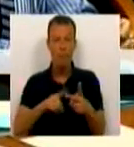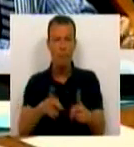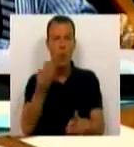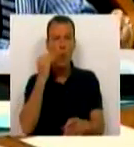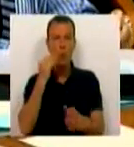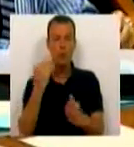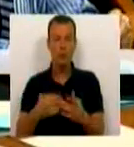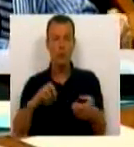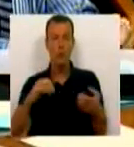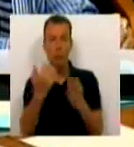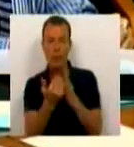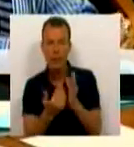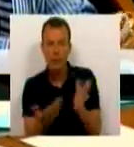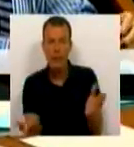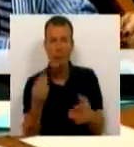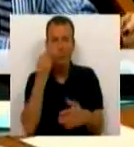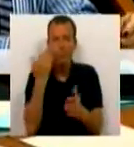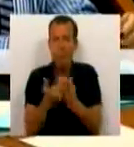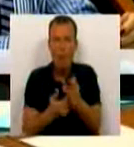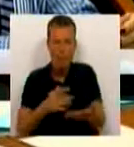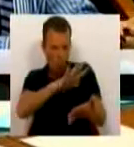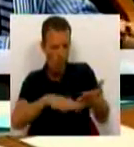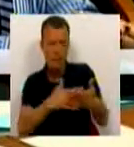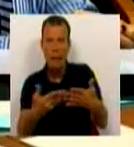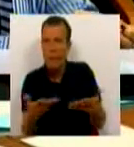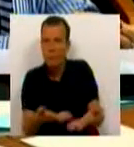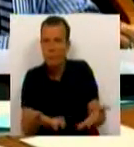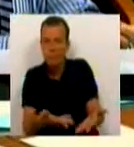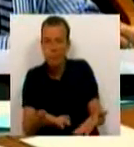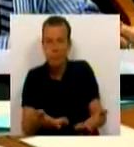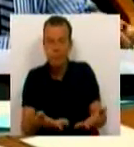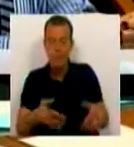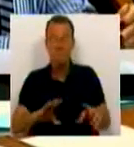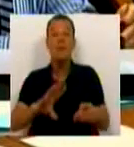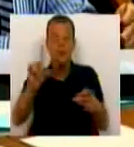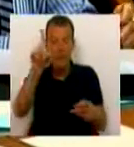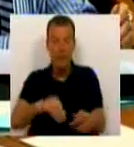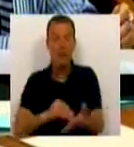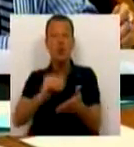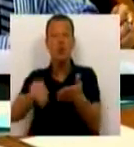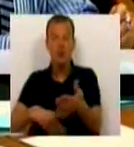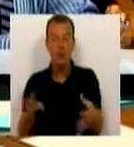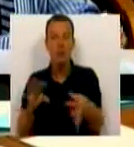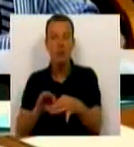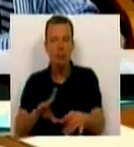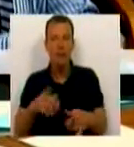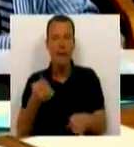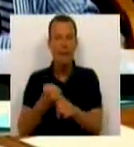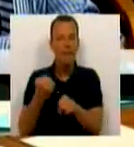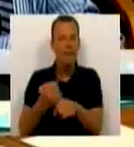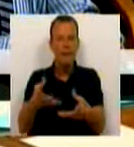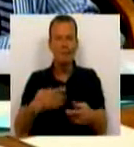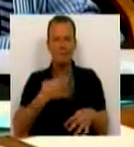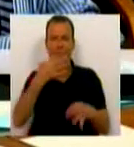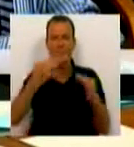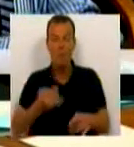este designado programa, para as pessoas saberem como é que vai decorrer, qual vai ser o calendário deste programa? Quais os vínculos laborais que vão ser abrangidos, sendo certo que há